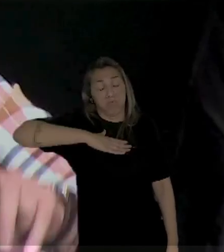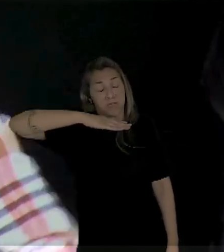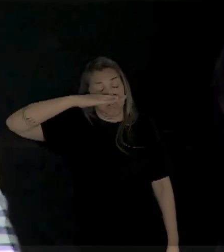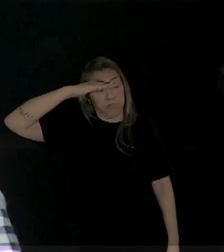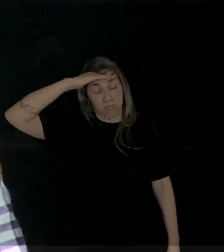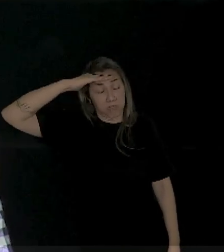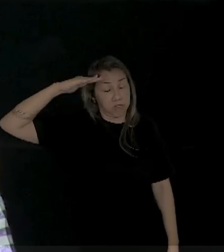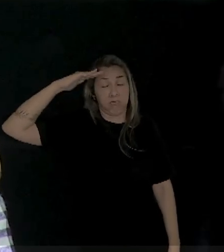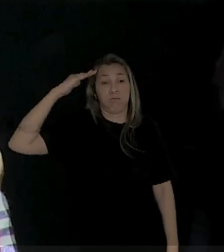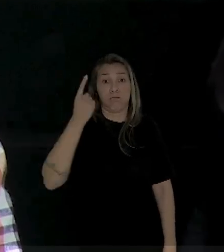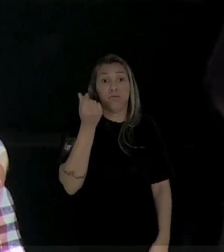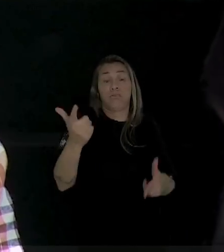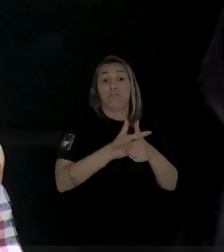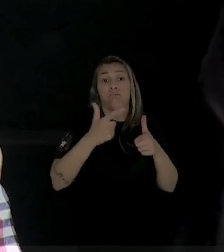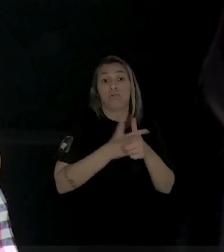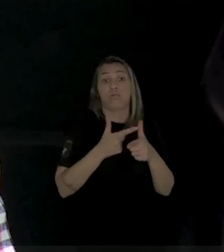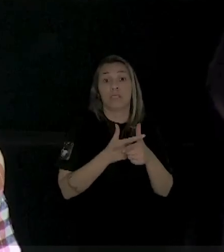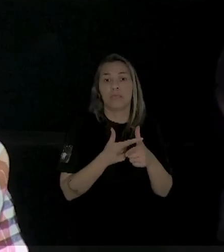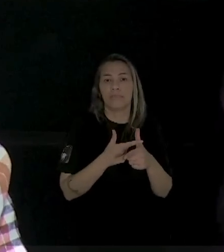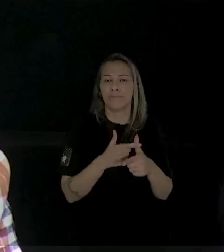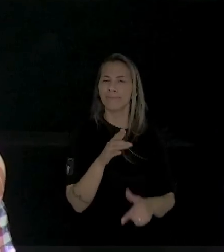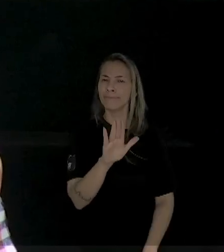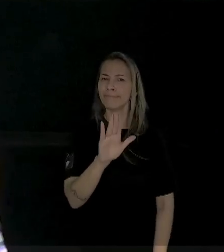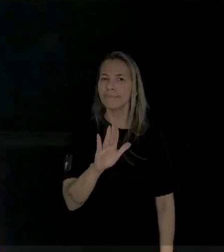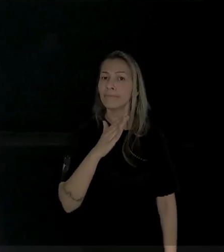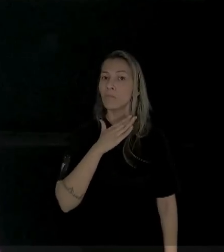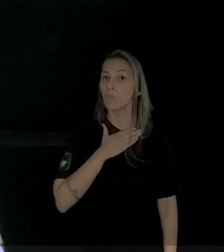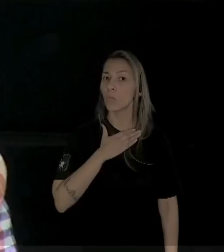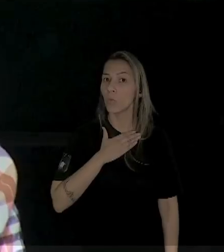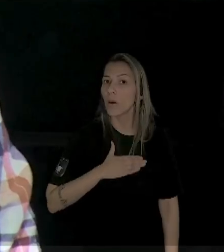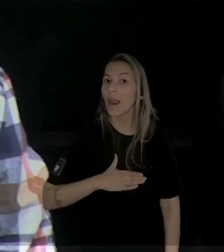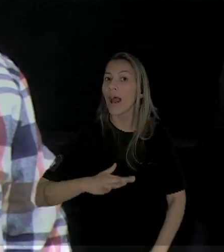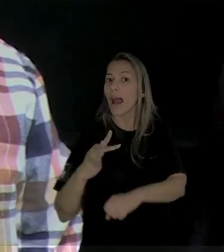Aguenta. O limite do escolhido é aguentar até a brisa.